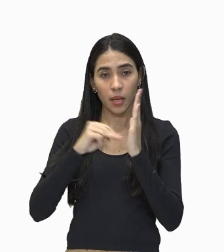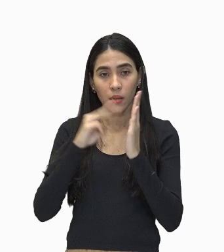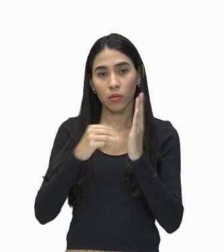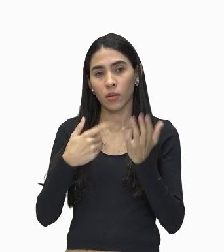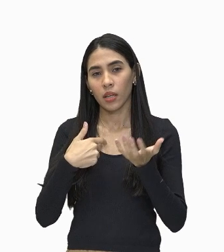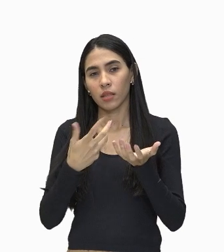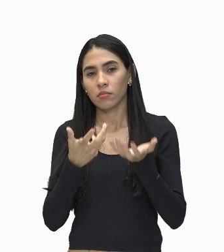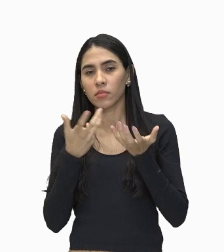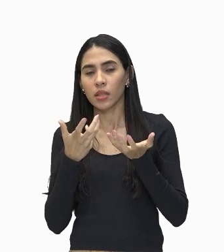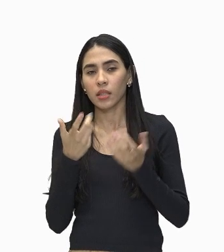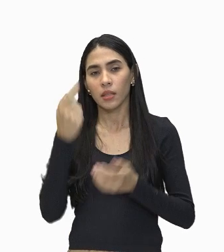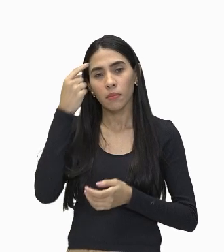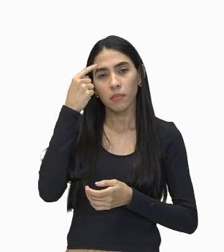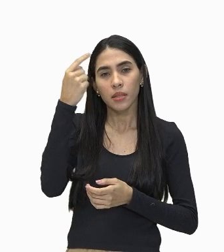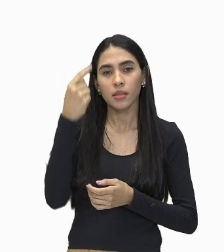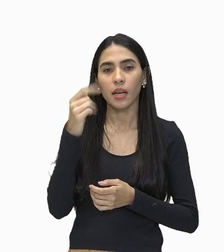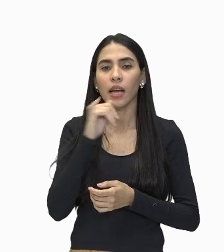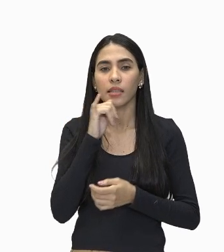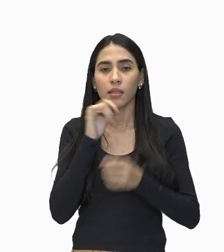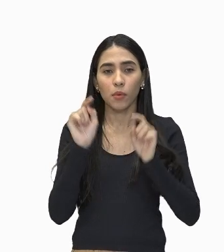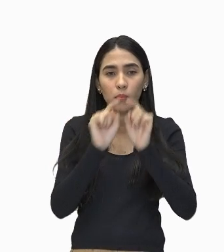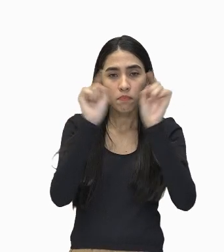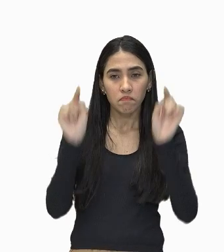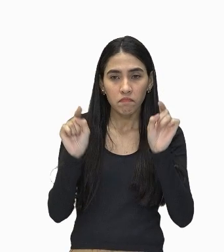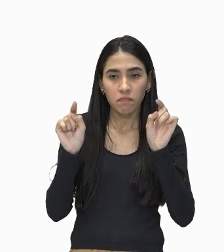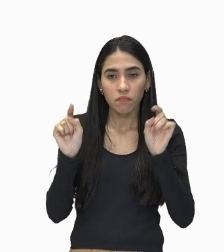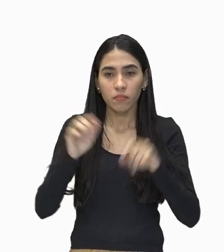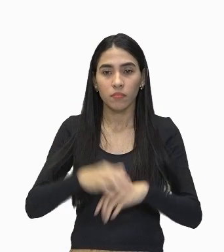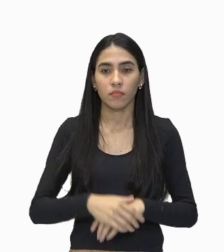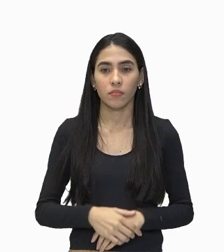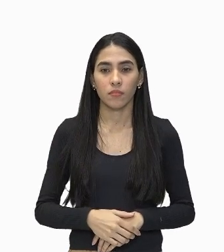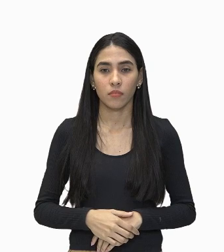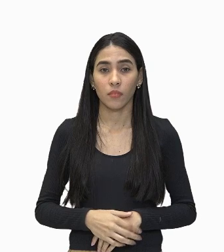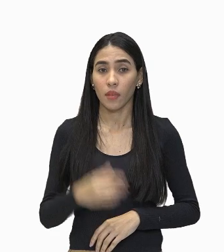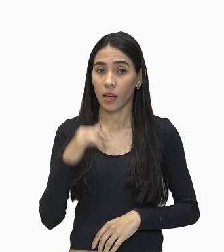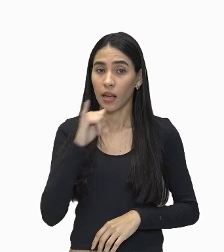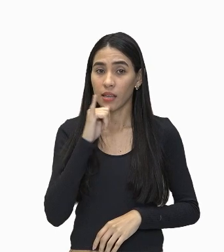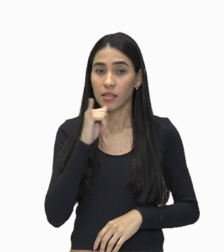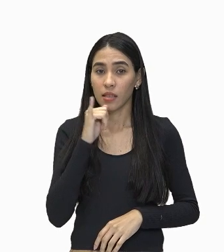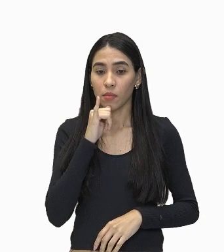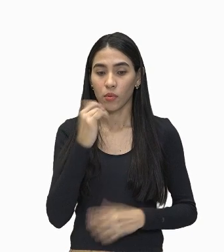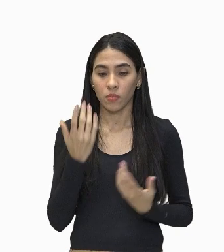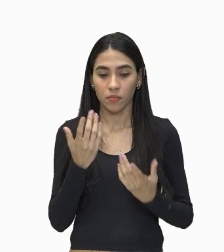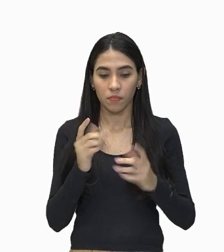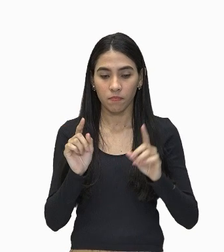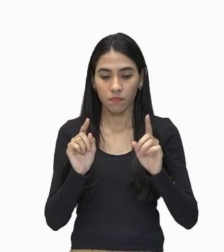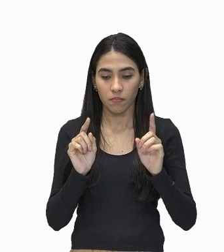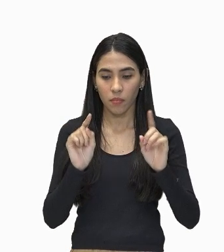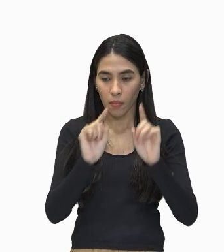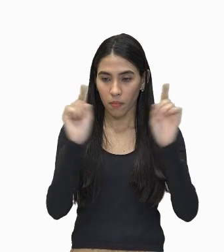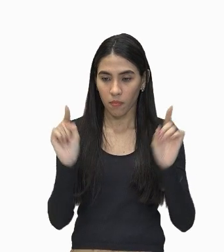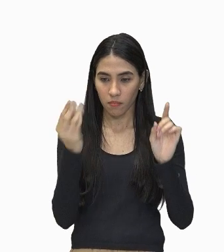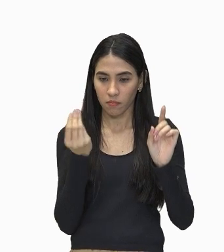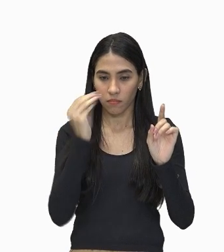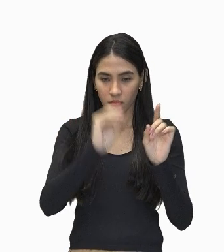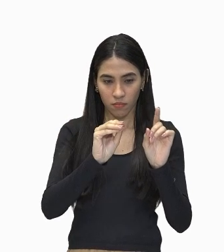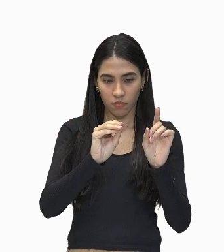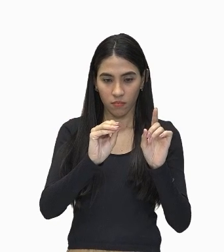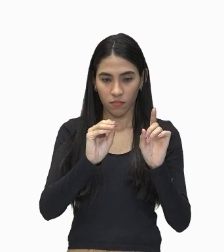ele pensou assim num parênteses. É como se fosse colocar alguma coisa dentro de um parênteses. Quando você